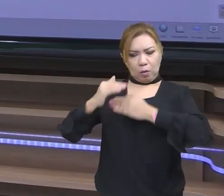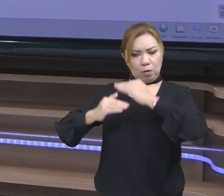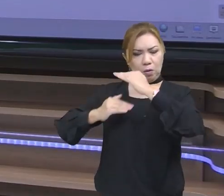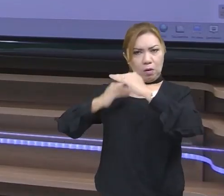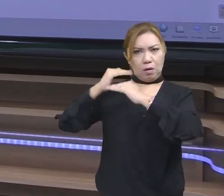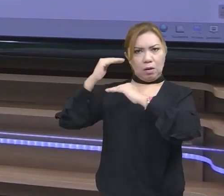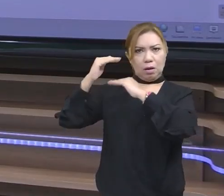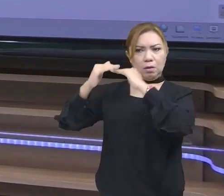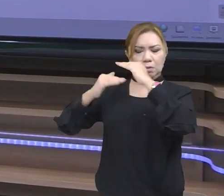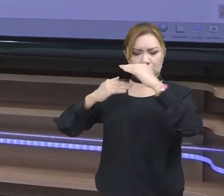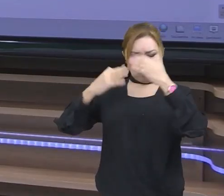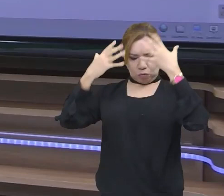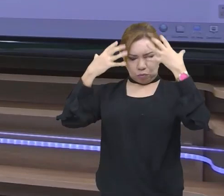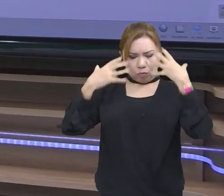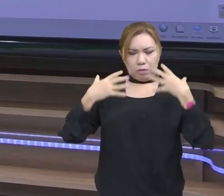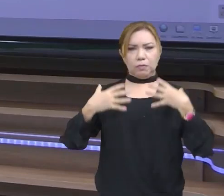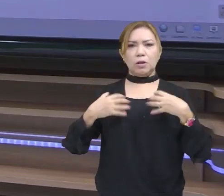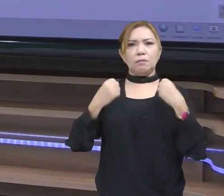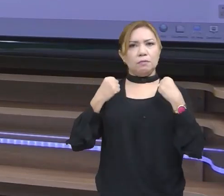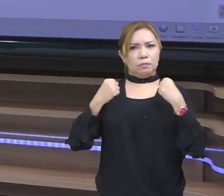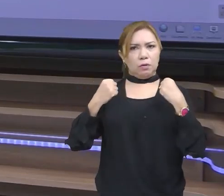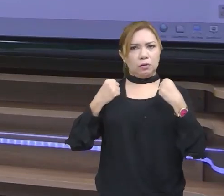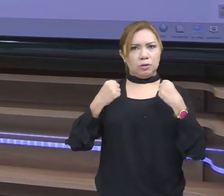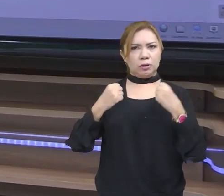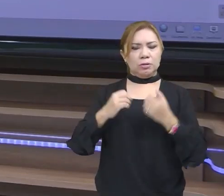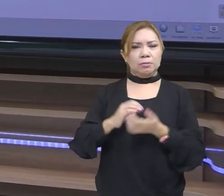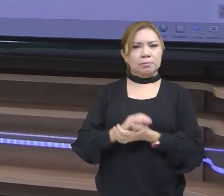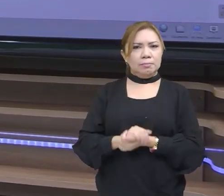para que o nosso organismo fique firme e forte.